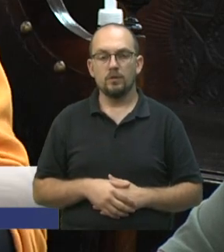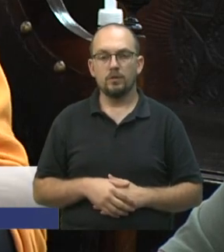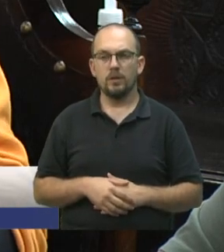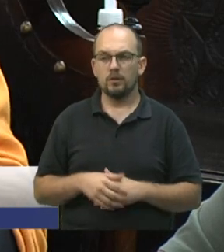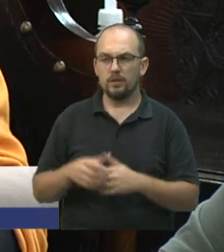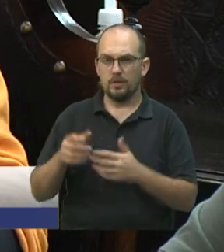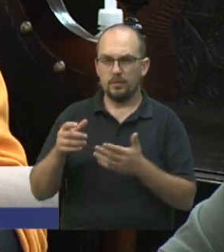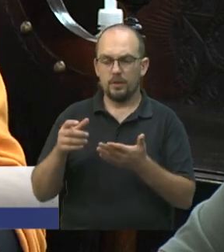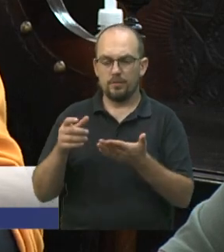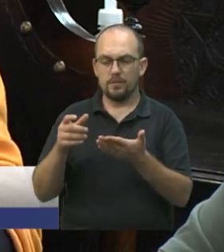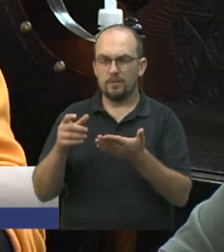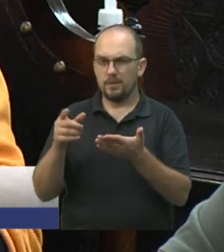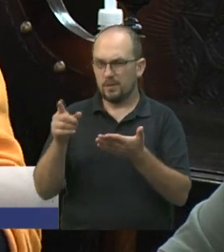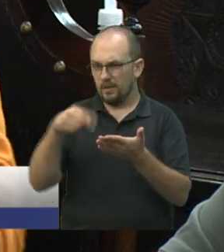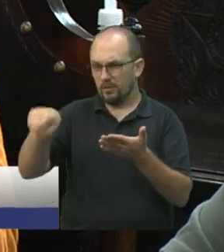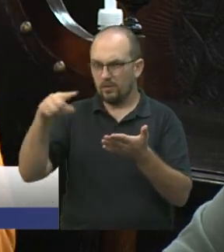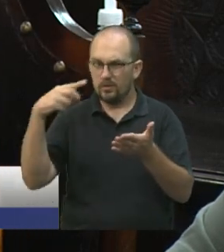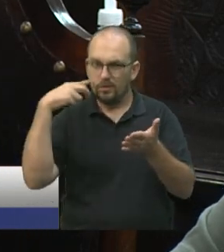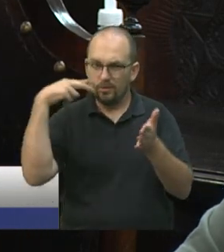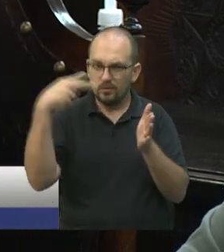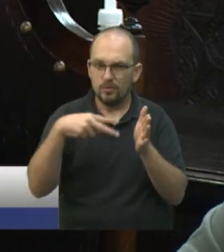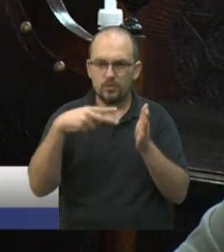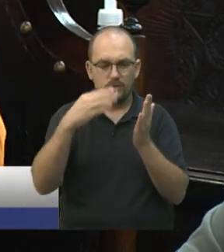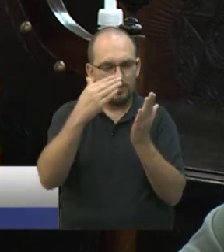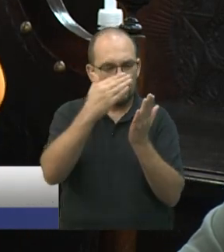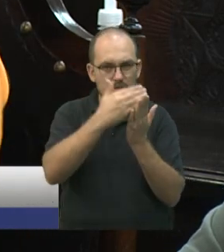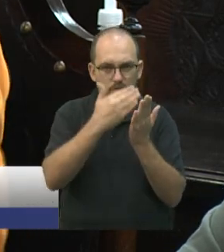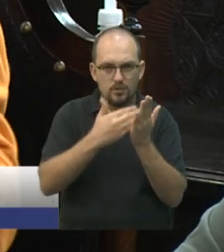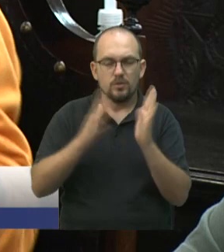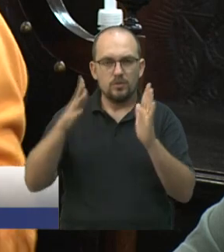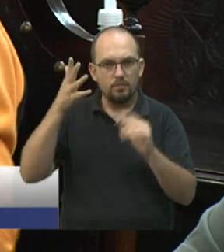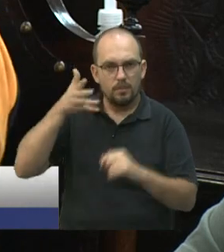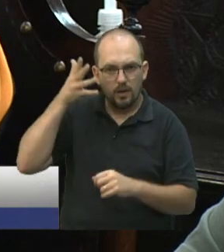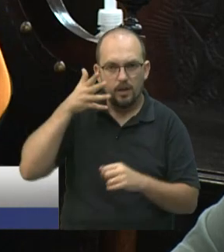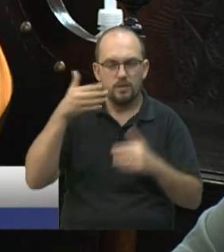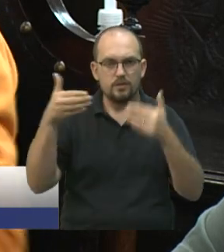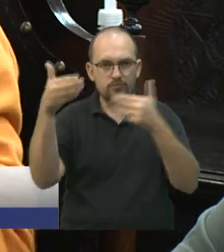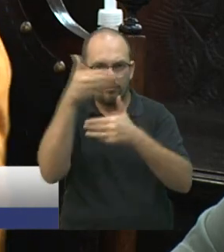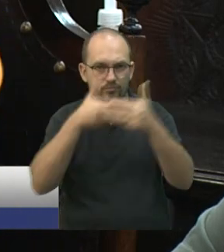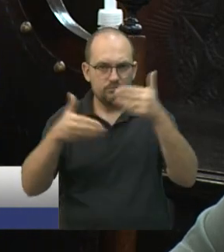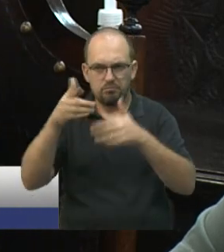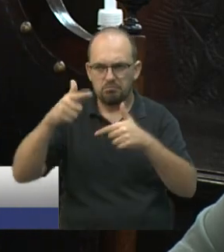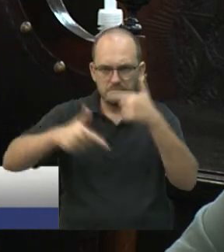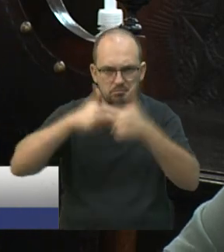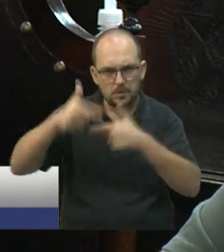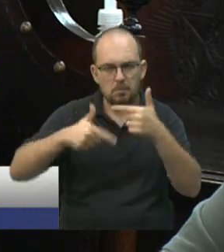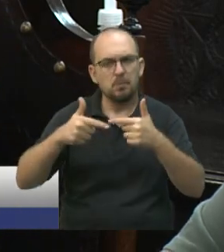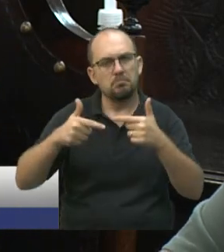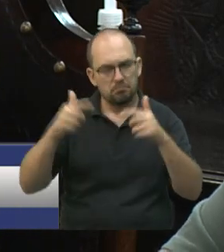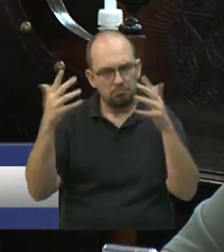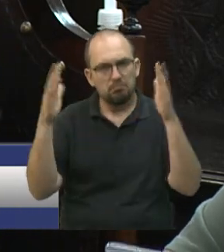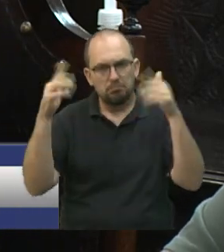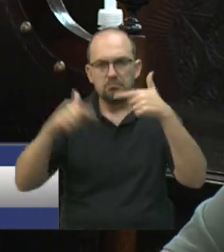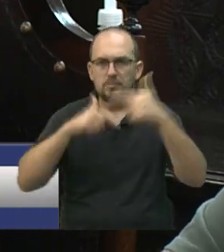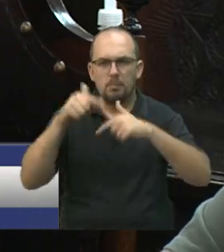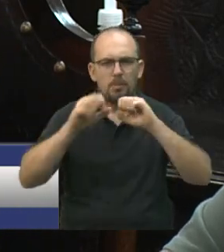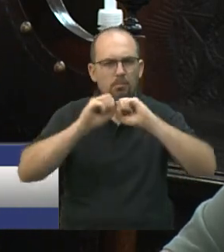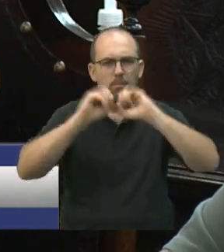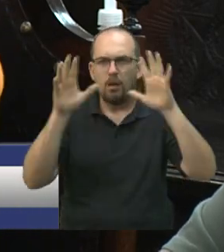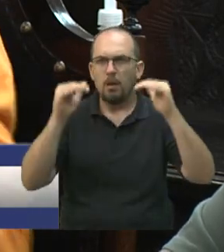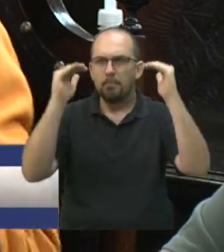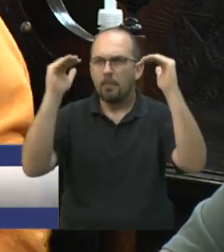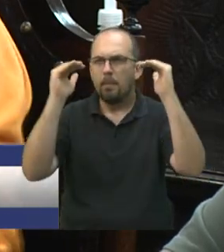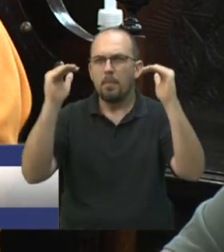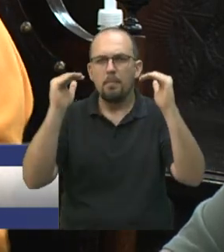inúmeras vezes, e até parece até redundante para vocês que trabalharam afinco, e parabéns pelo trabalho, está bastante didático, está